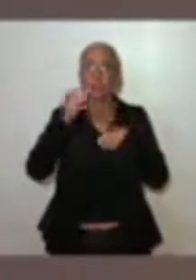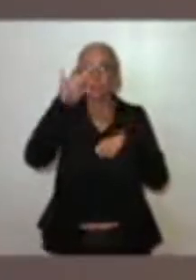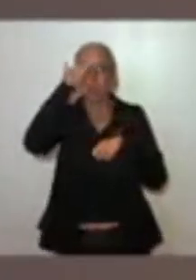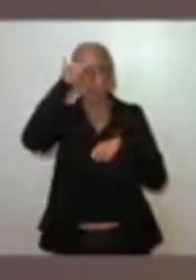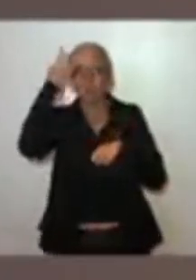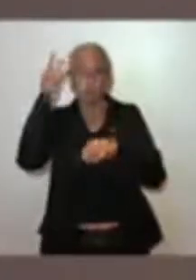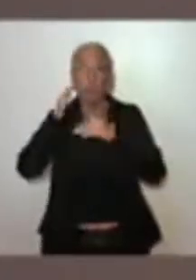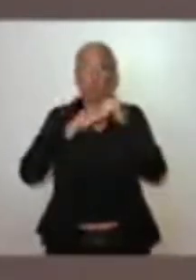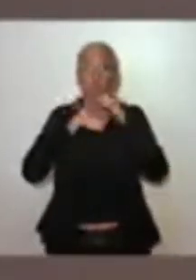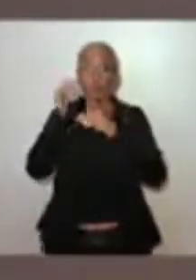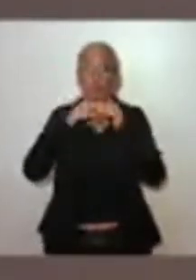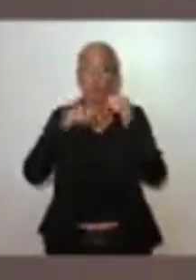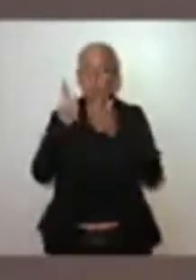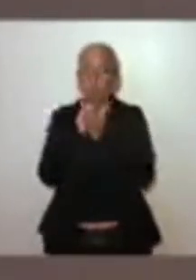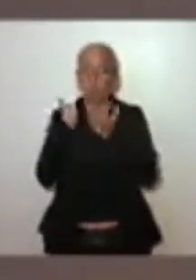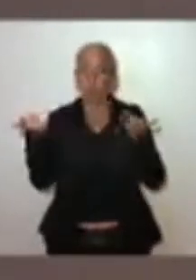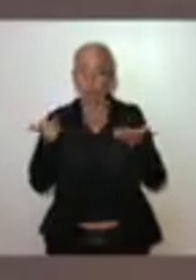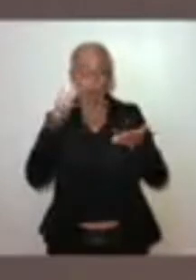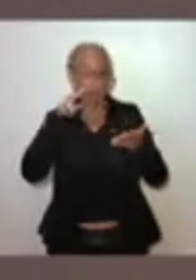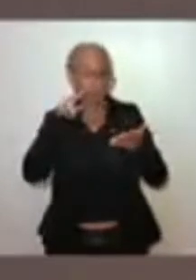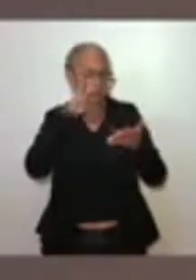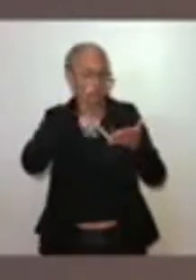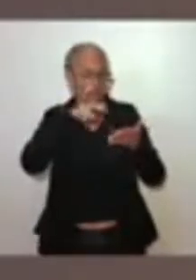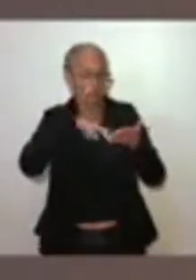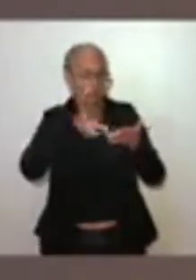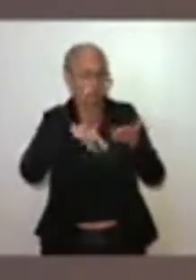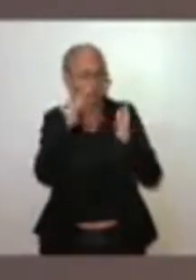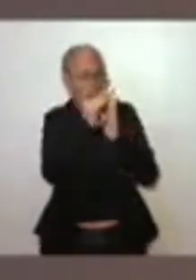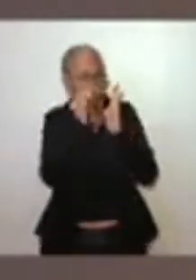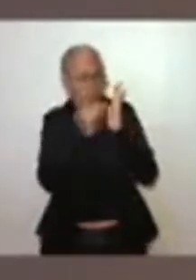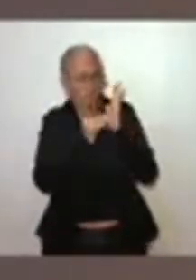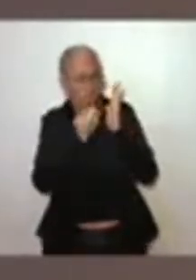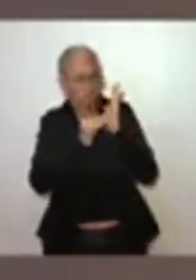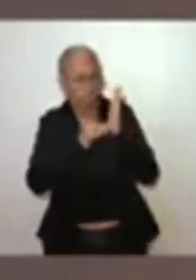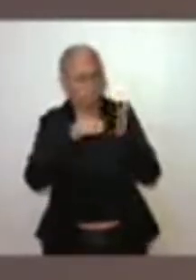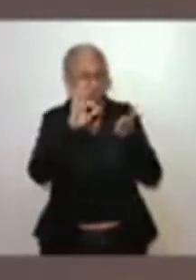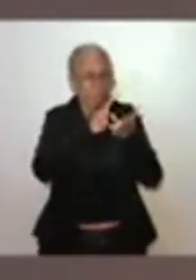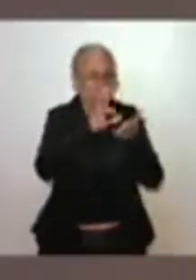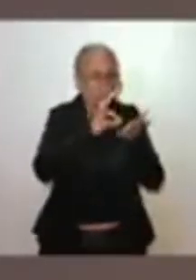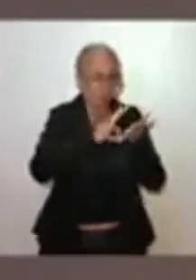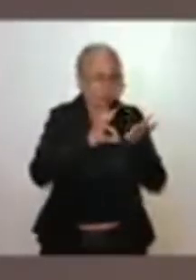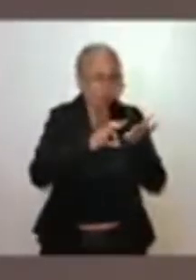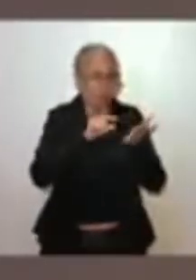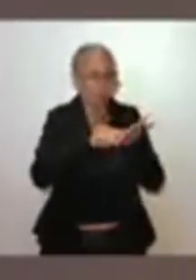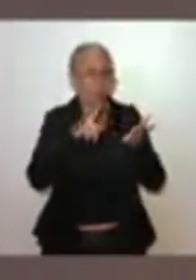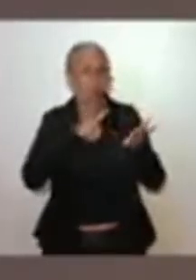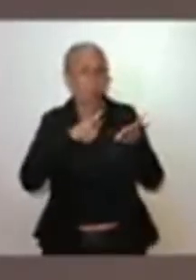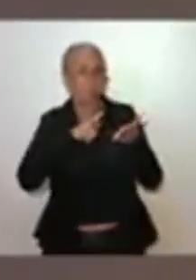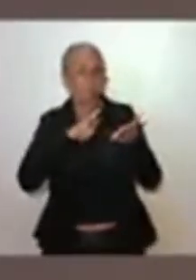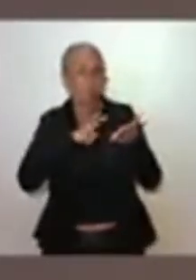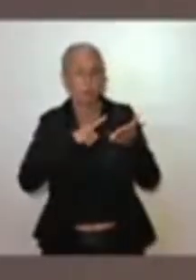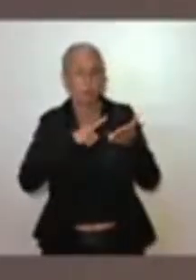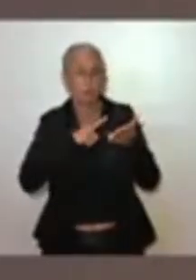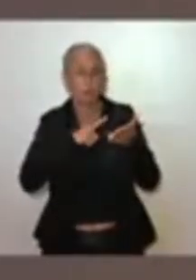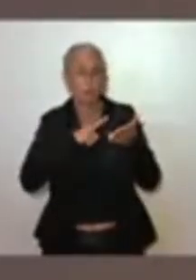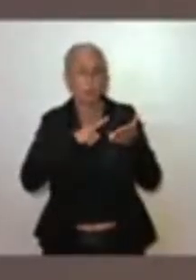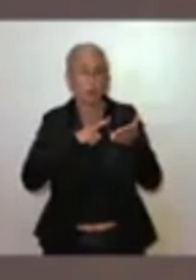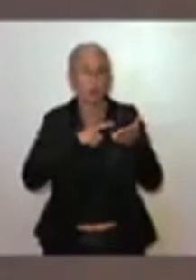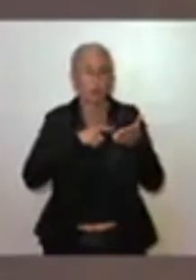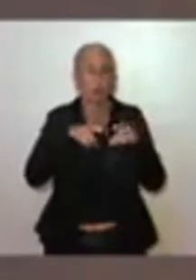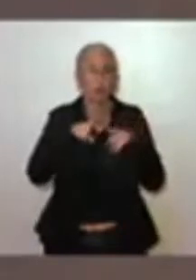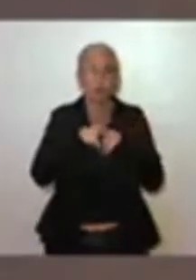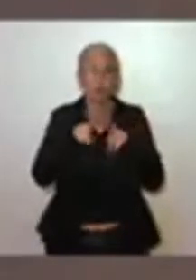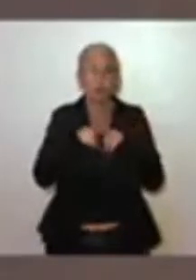do jornal e fazia uma verificação mínima da autenticidade do que estava sendo dito e da